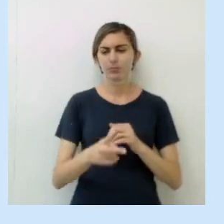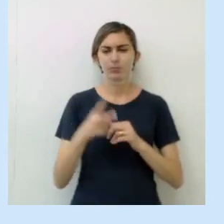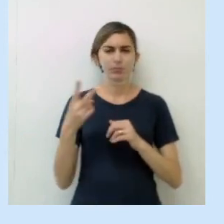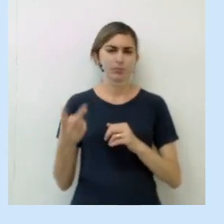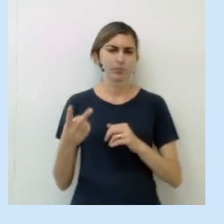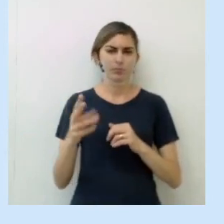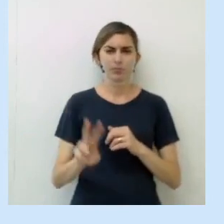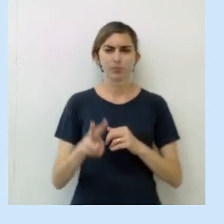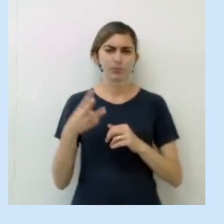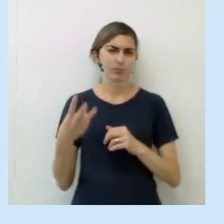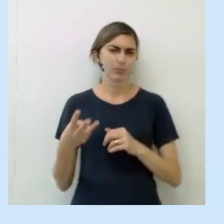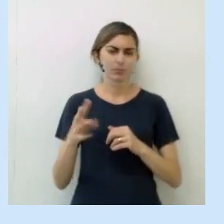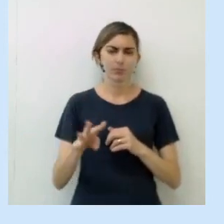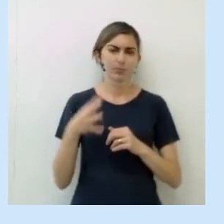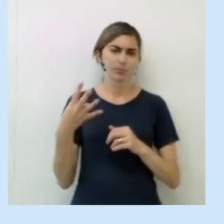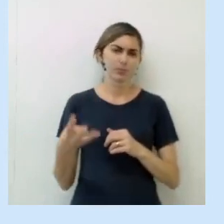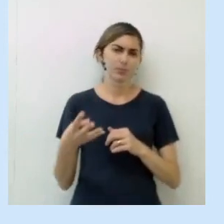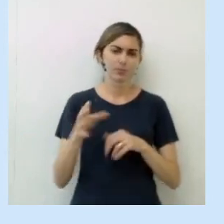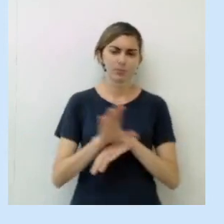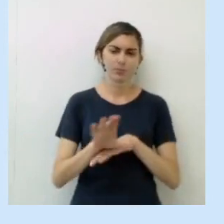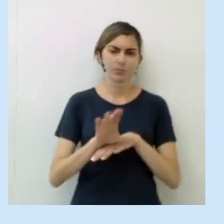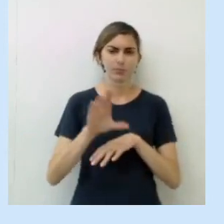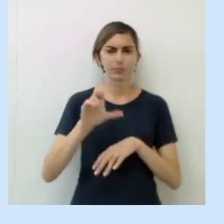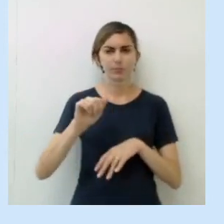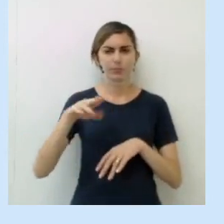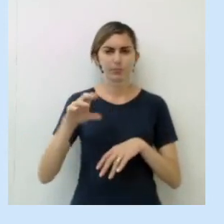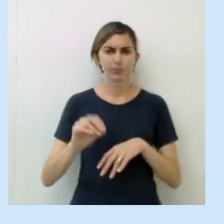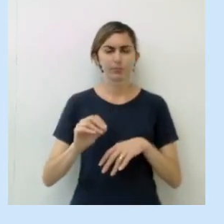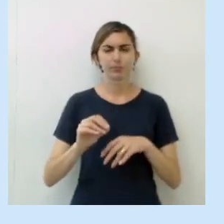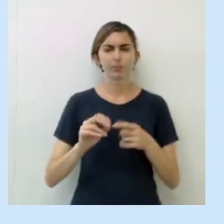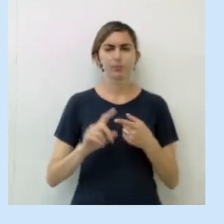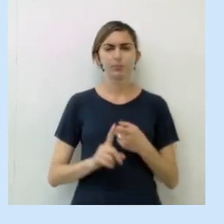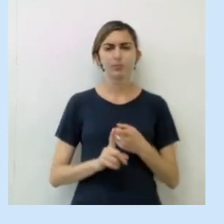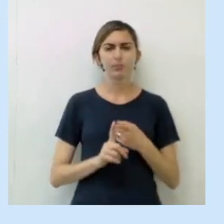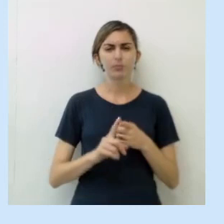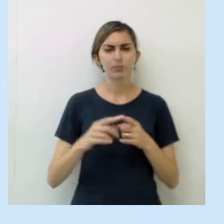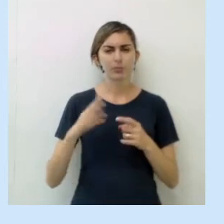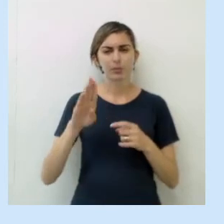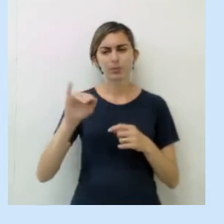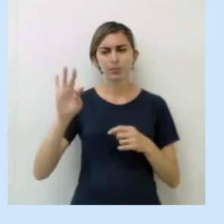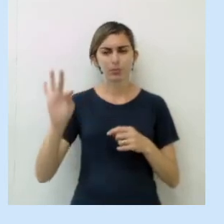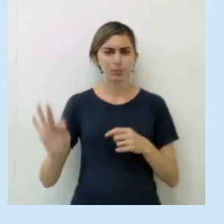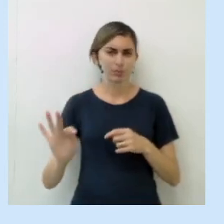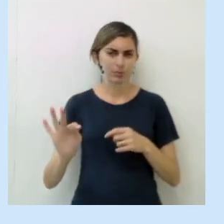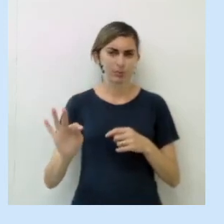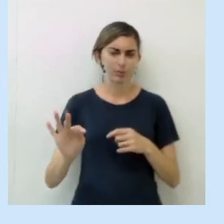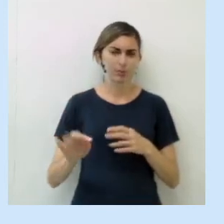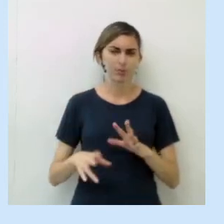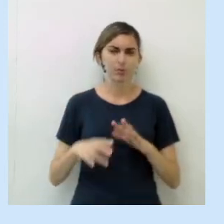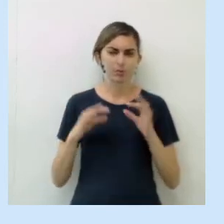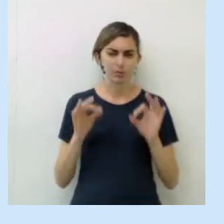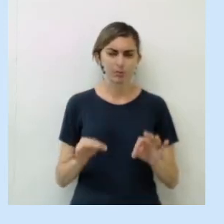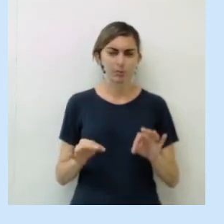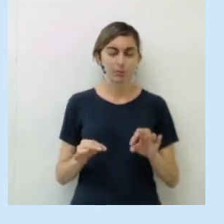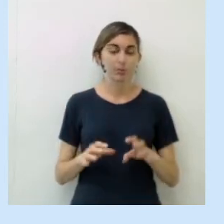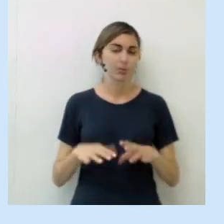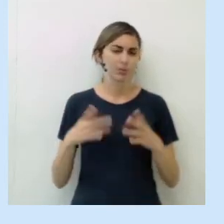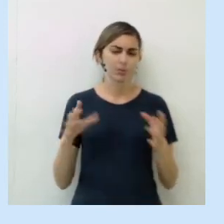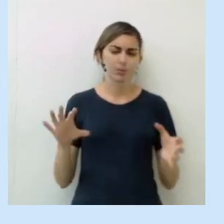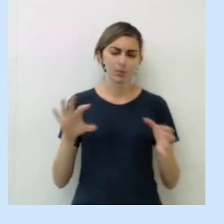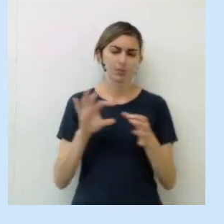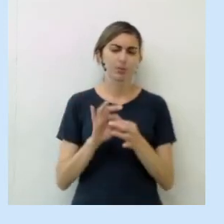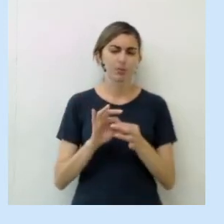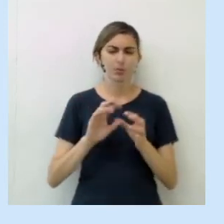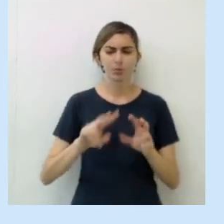2, 3, 4 carbonos. Prefixo para 4 carbonos é o but, certo? A